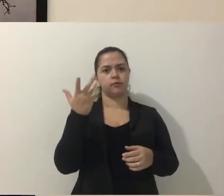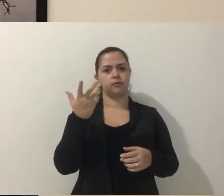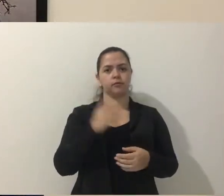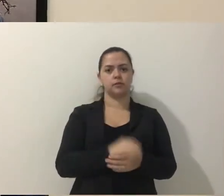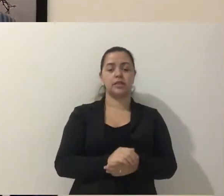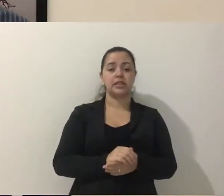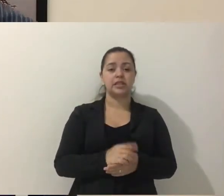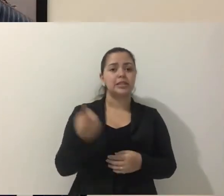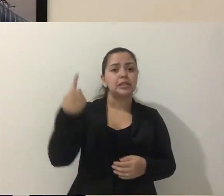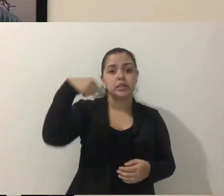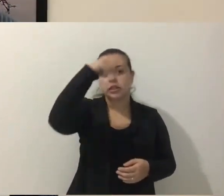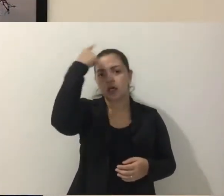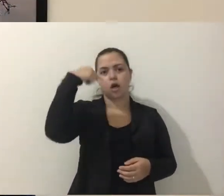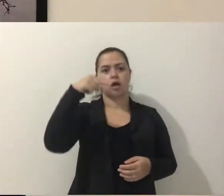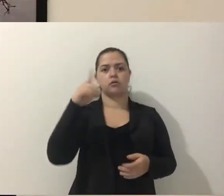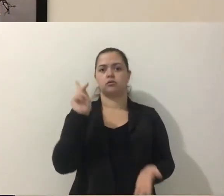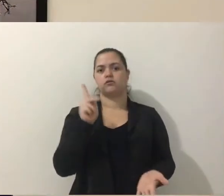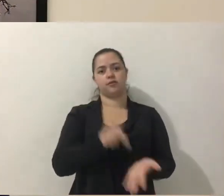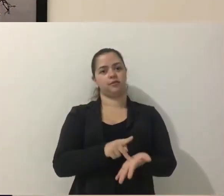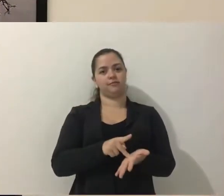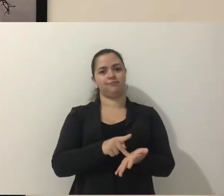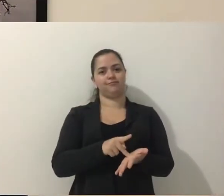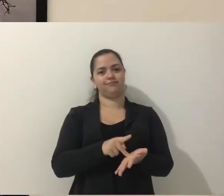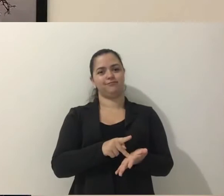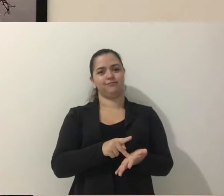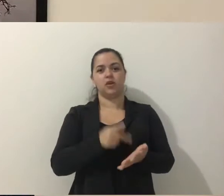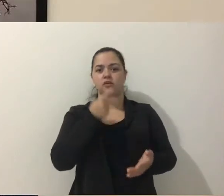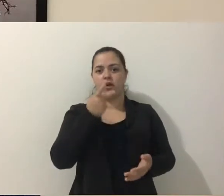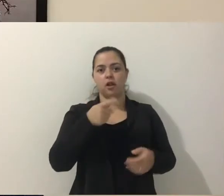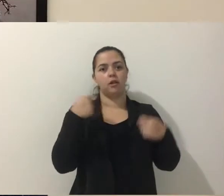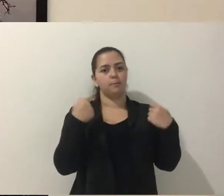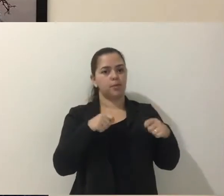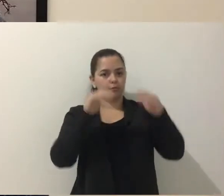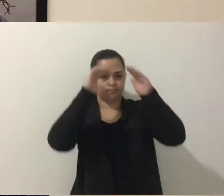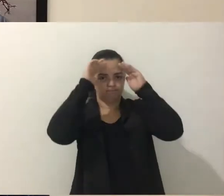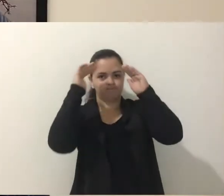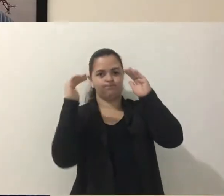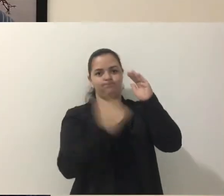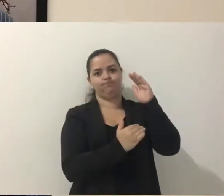E a nossa fala deveria honrá-la. Como é que nós temos